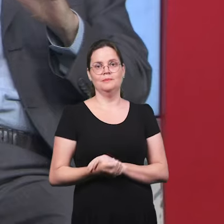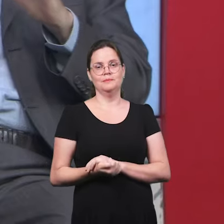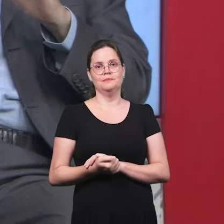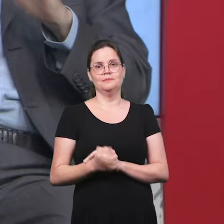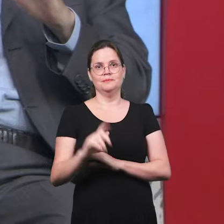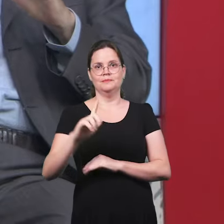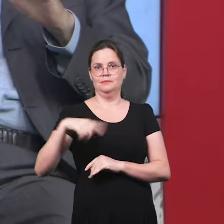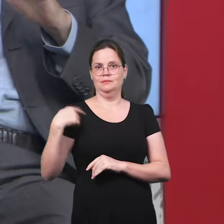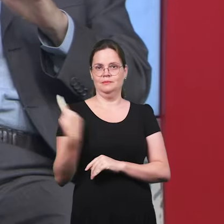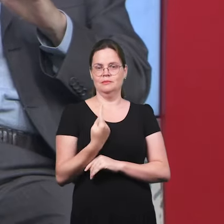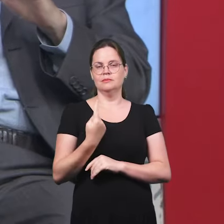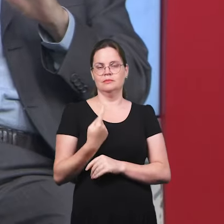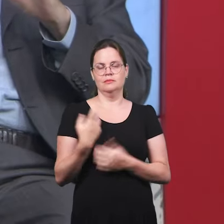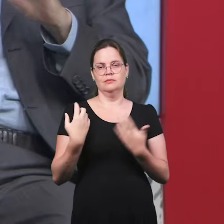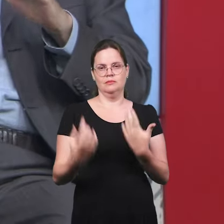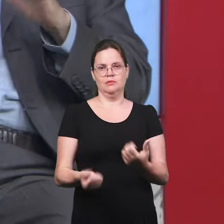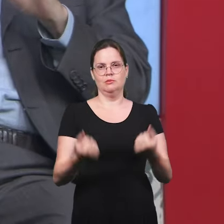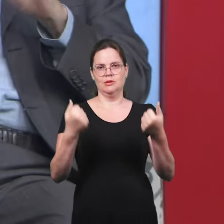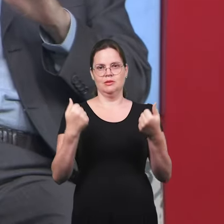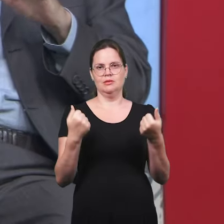fazer